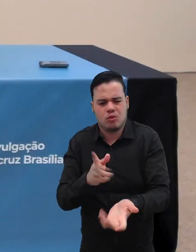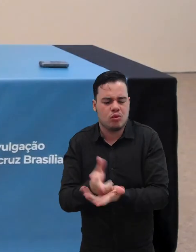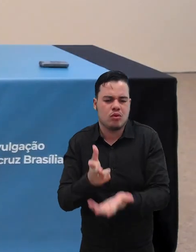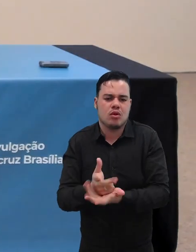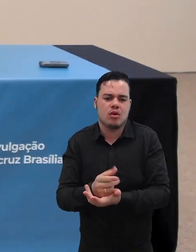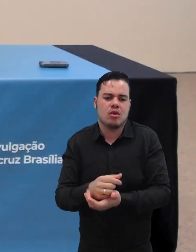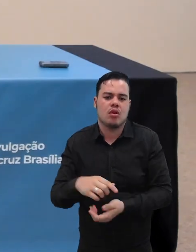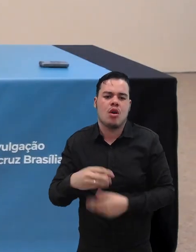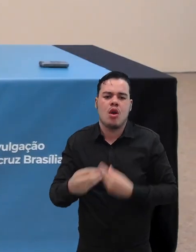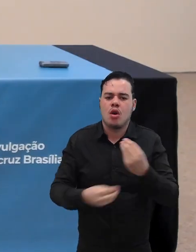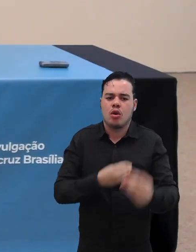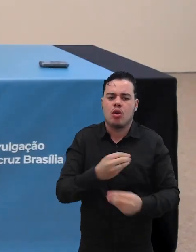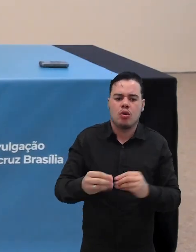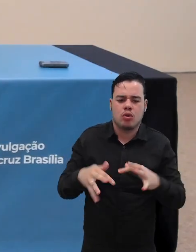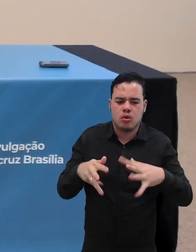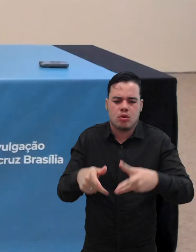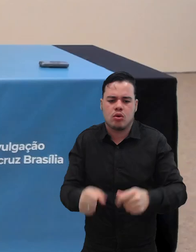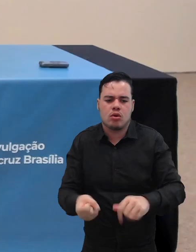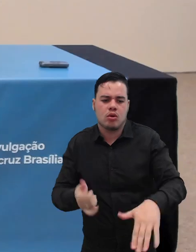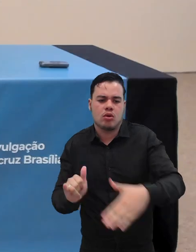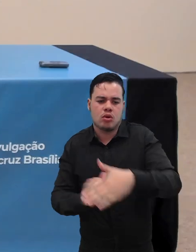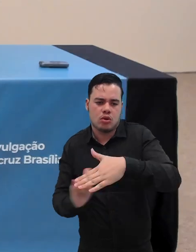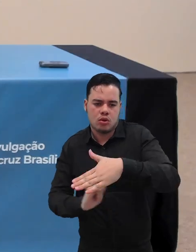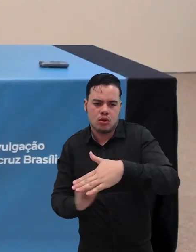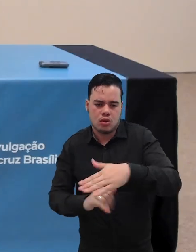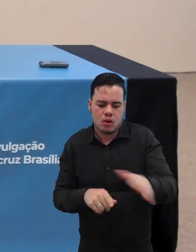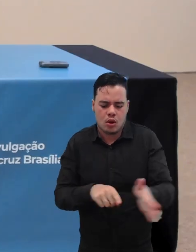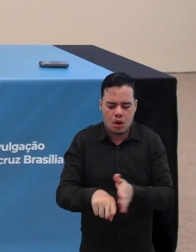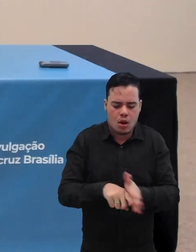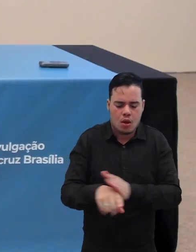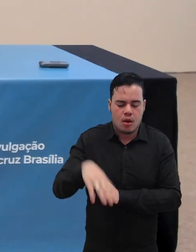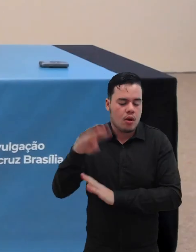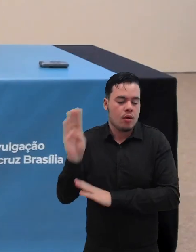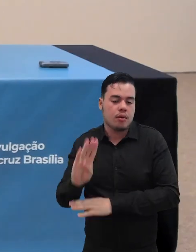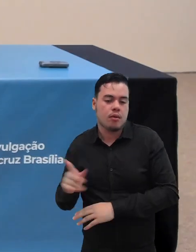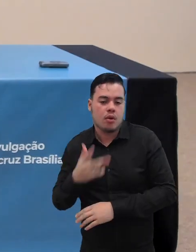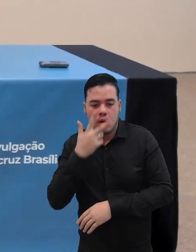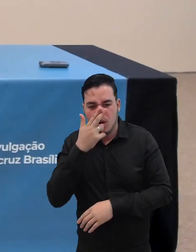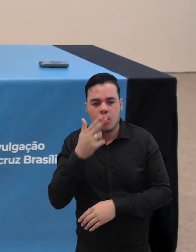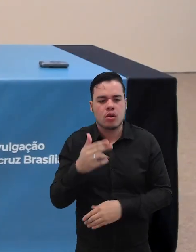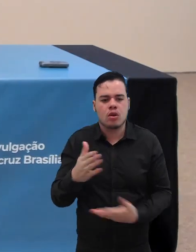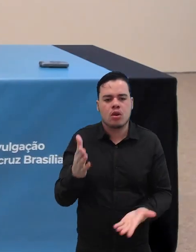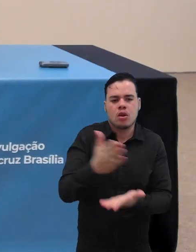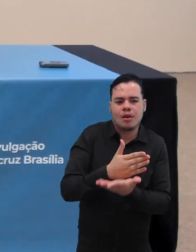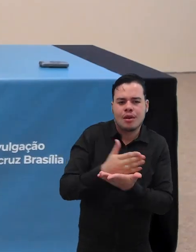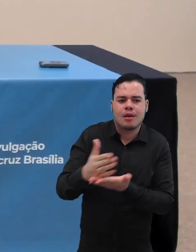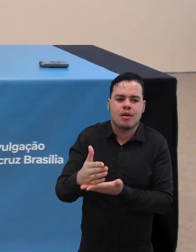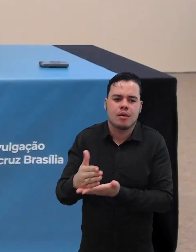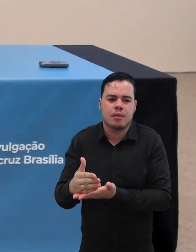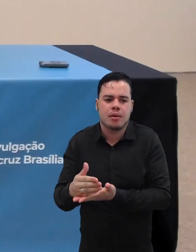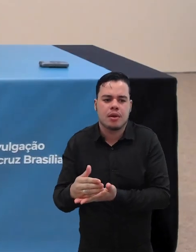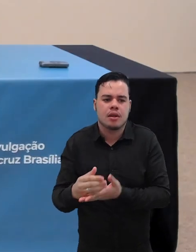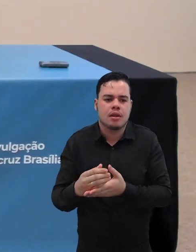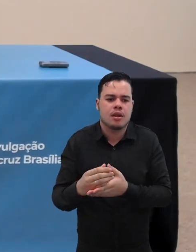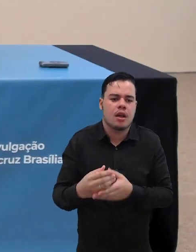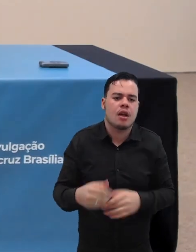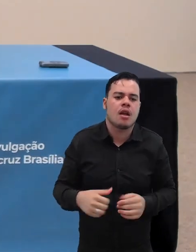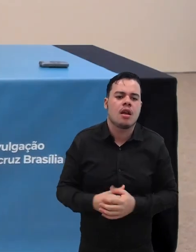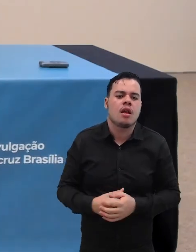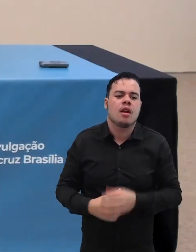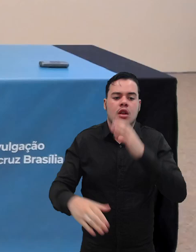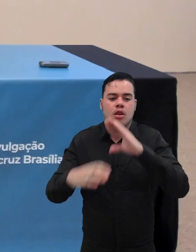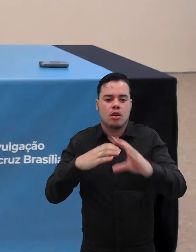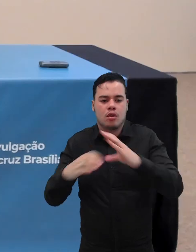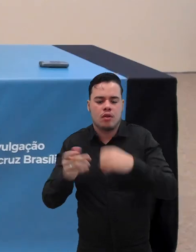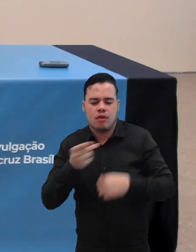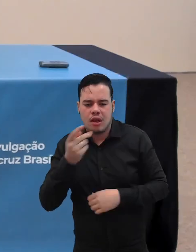de todas as instituições de pesquisa do Brasil. Então, acho que está de parabéns. Primeiro que começar essa conversa aqui dizendo assim, parabéns à